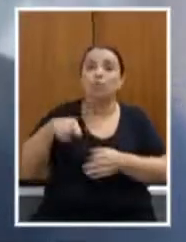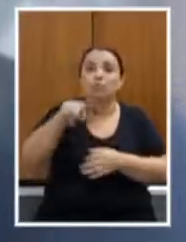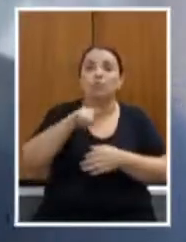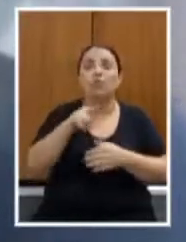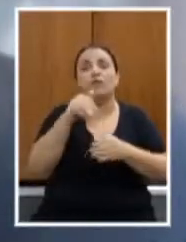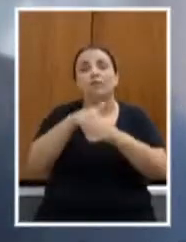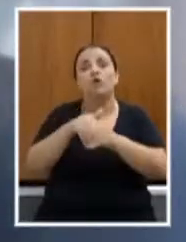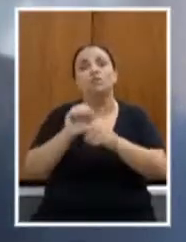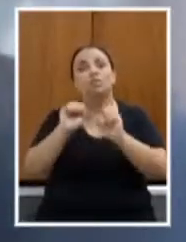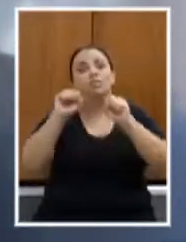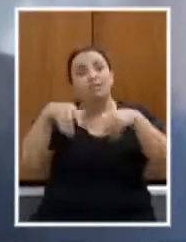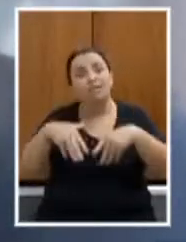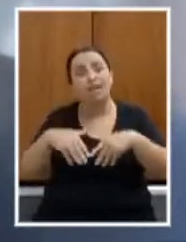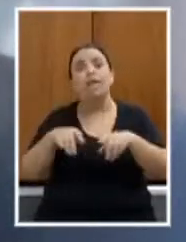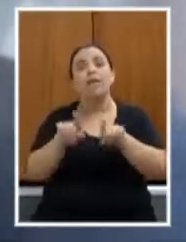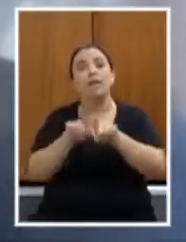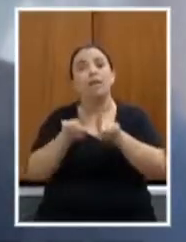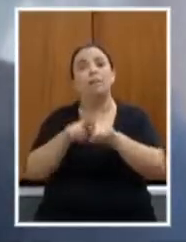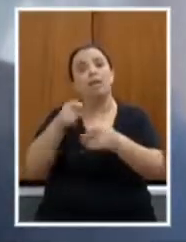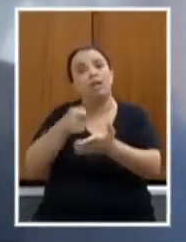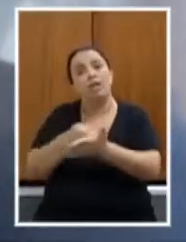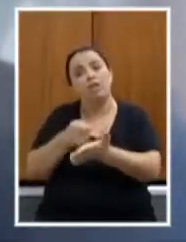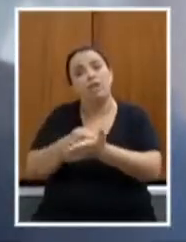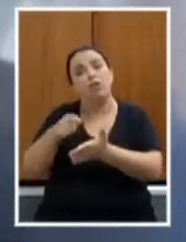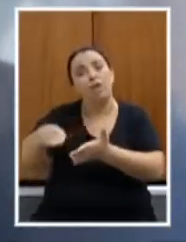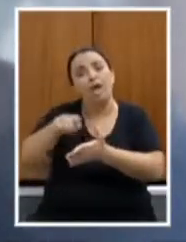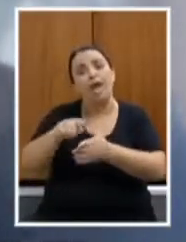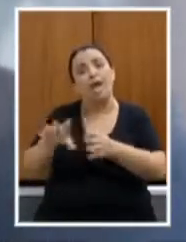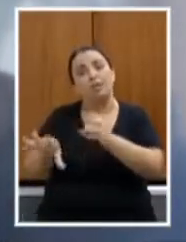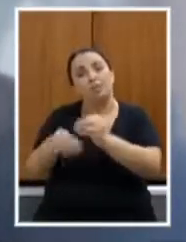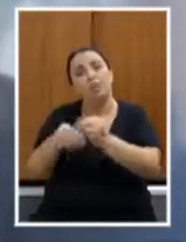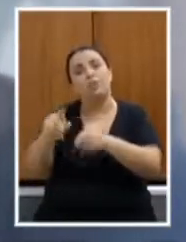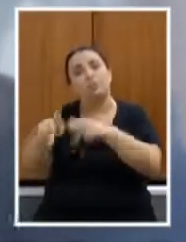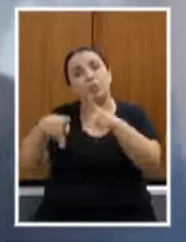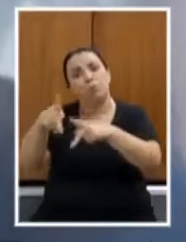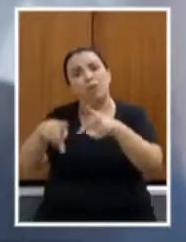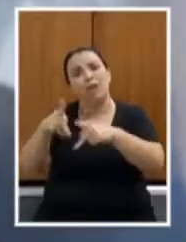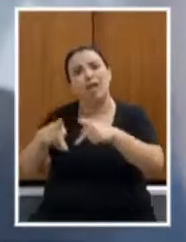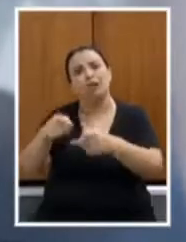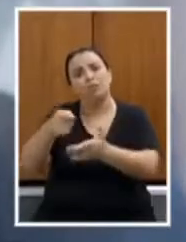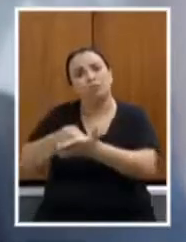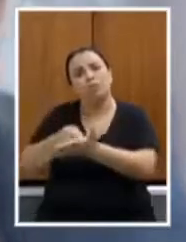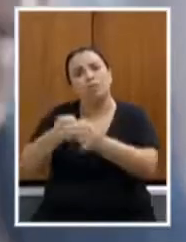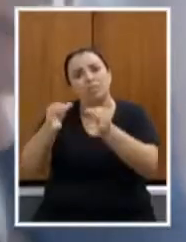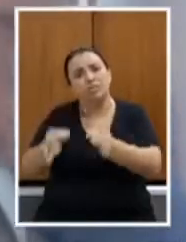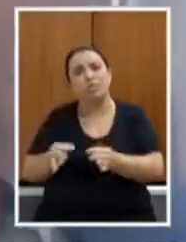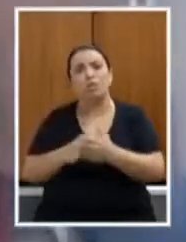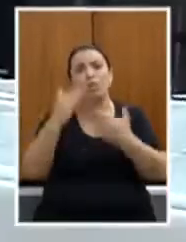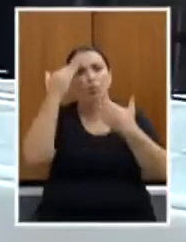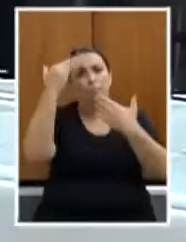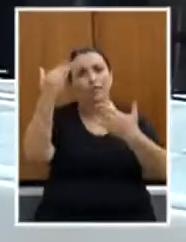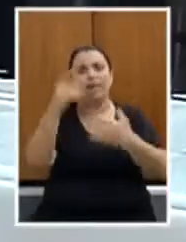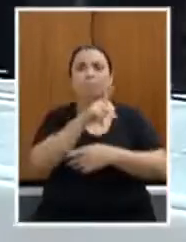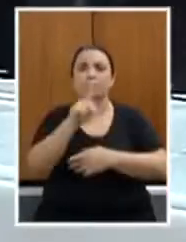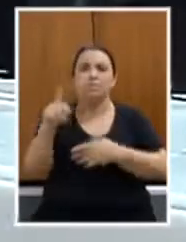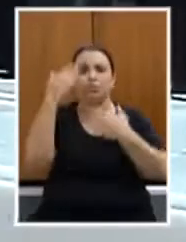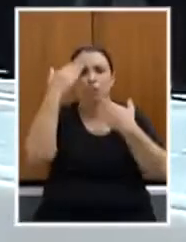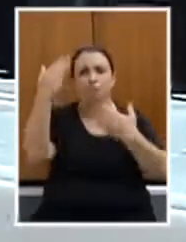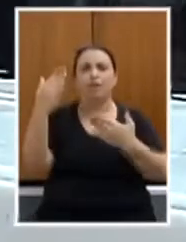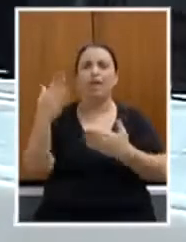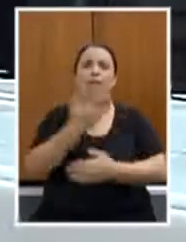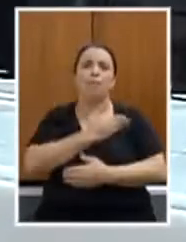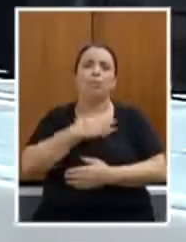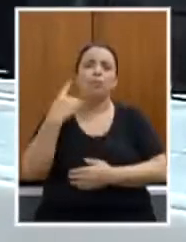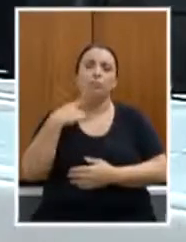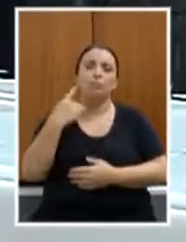para cobrar que pague as emendas populares. Muito obrigado, senhor presidente. Obrigado, colegas deputados. Muito obrigado, deputado doutor